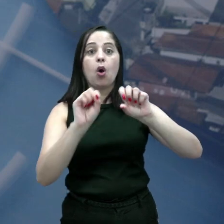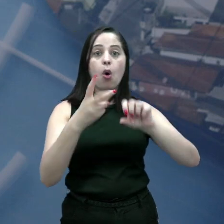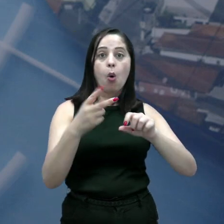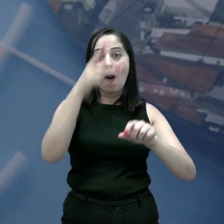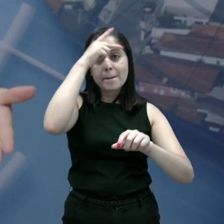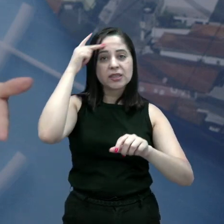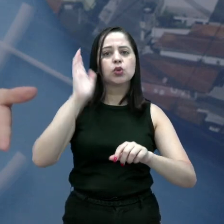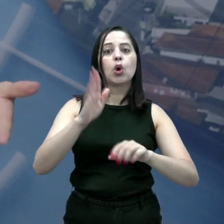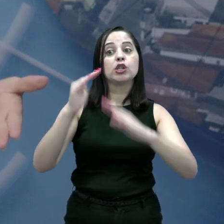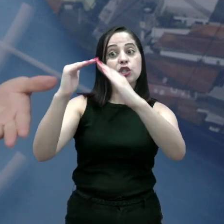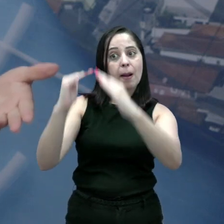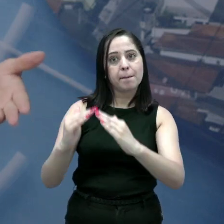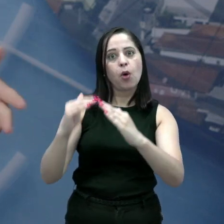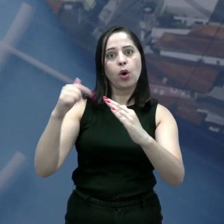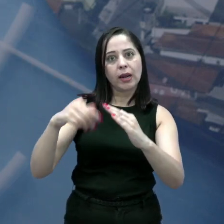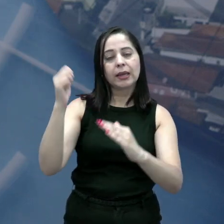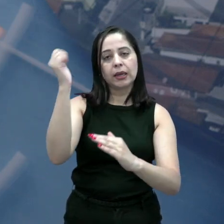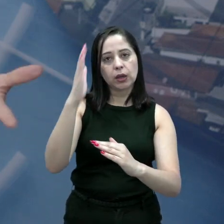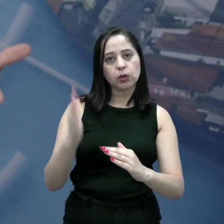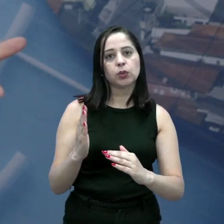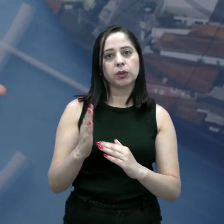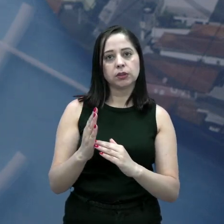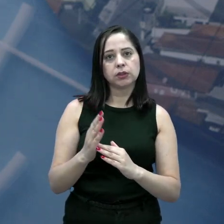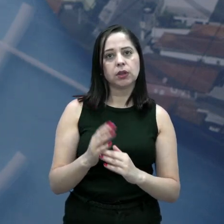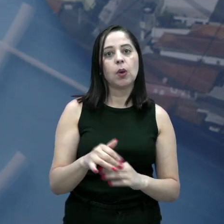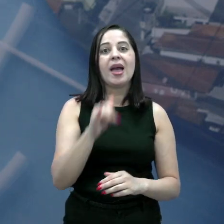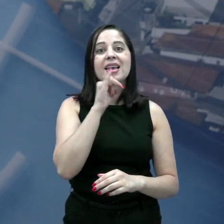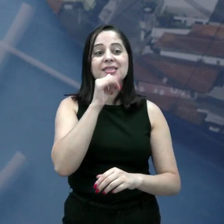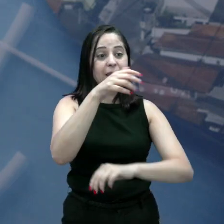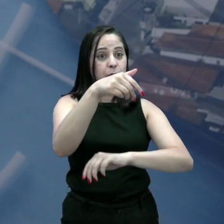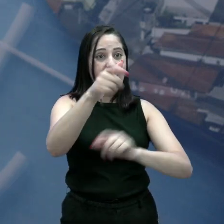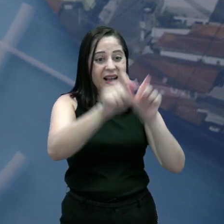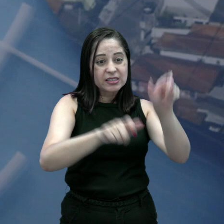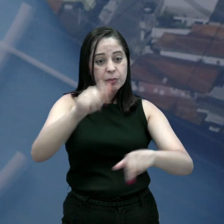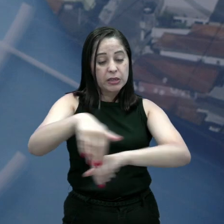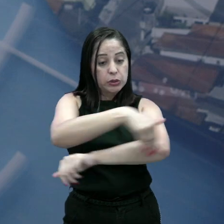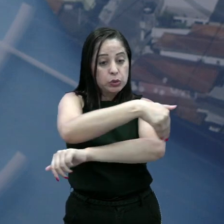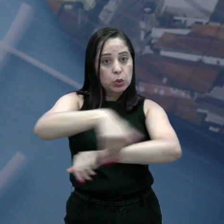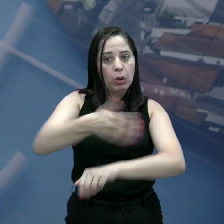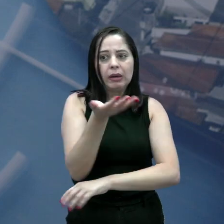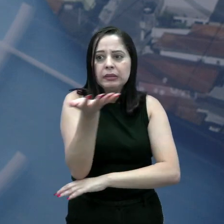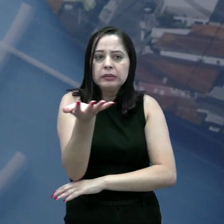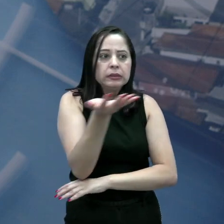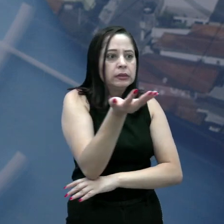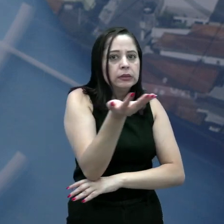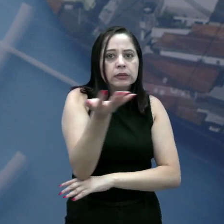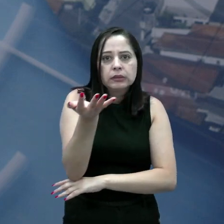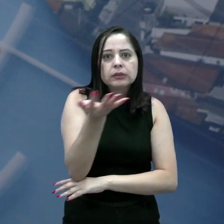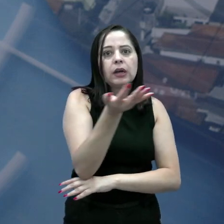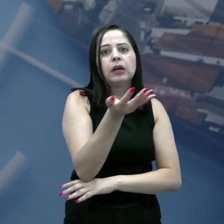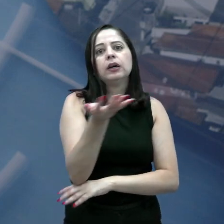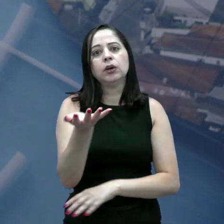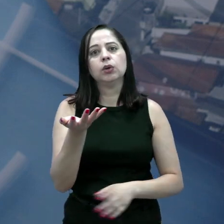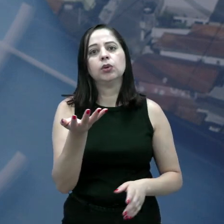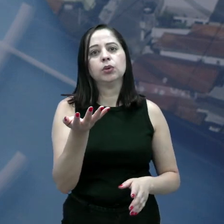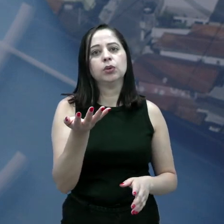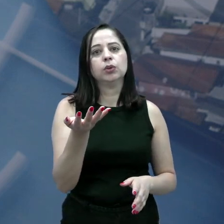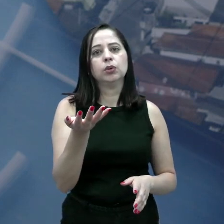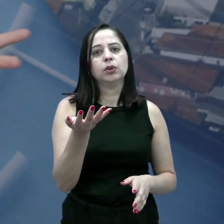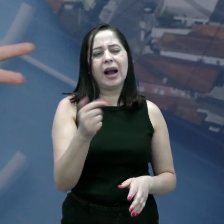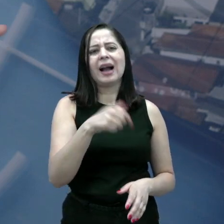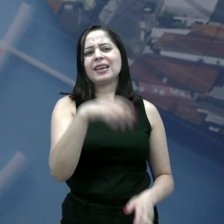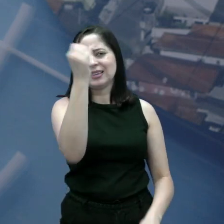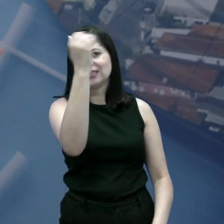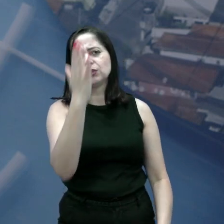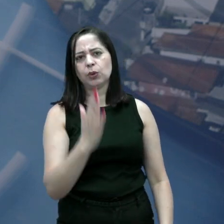também, né? Você citou a questão dos moradores de rua, né? Que isso é uma questão, vamos falar da nossa realidade no Brasil, que a